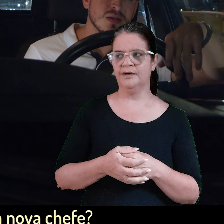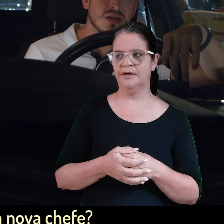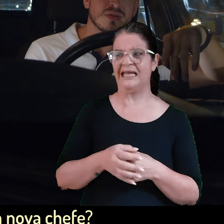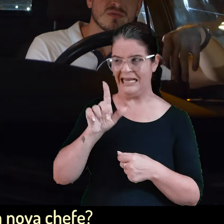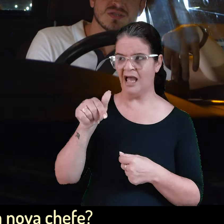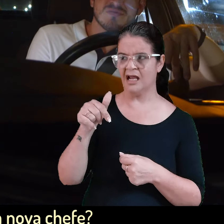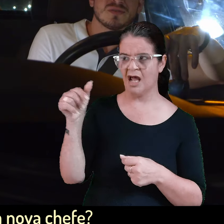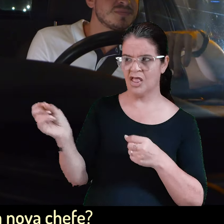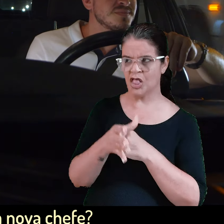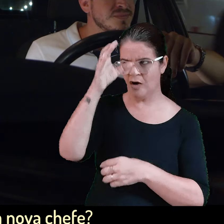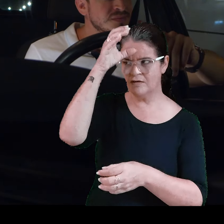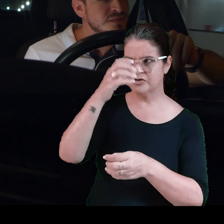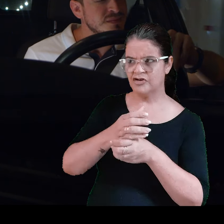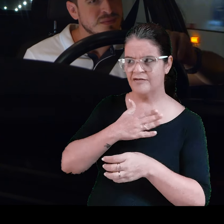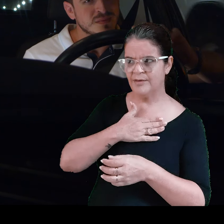E que era a minha nova chefe?